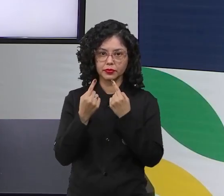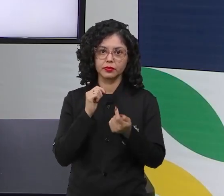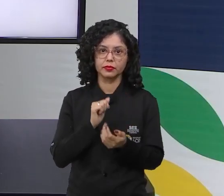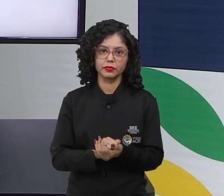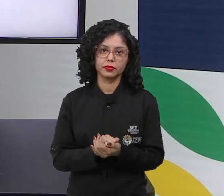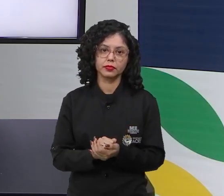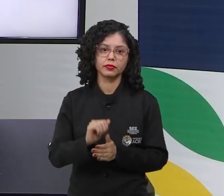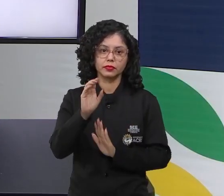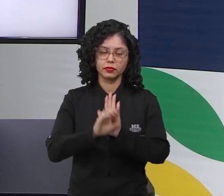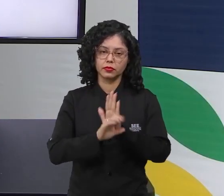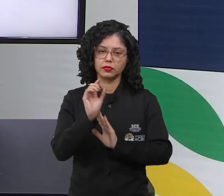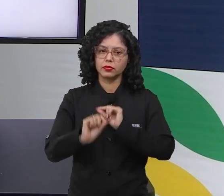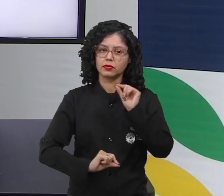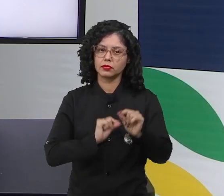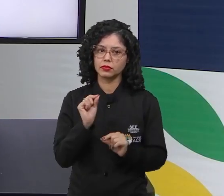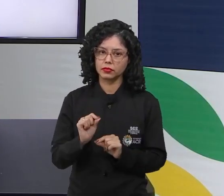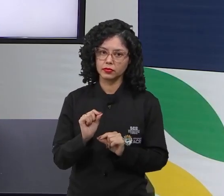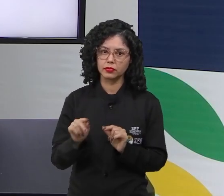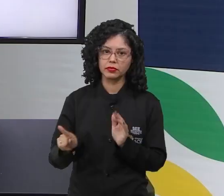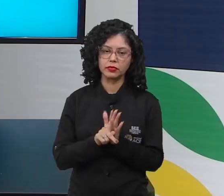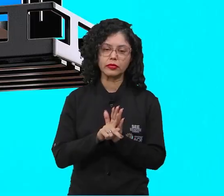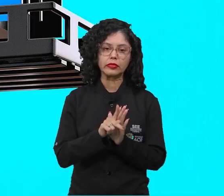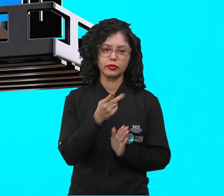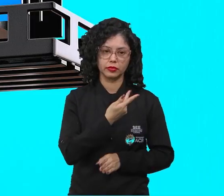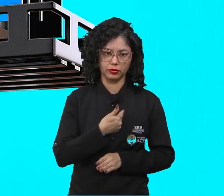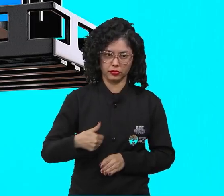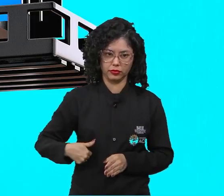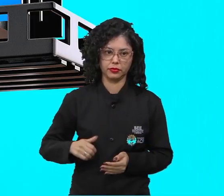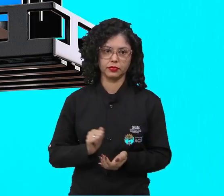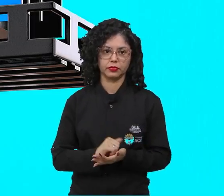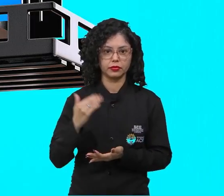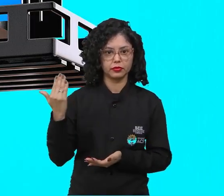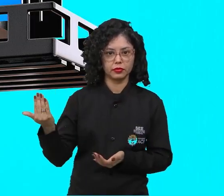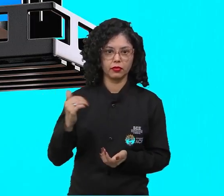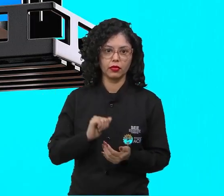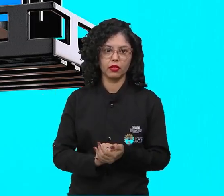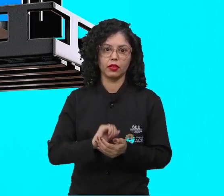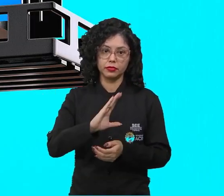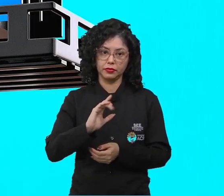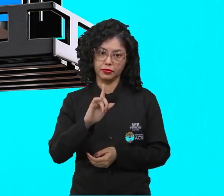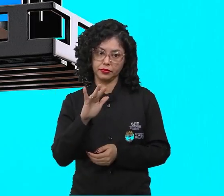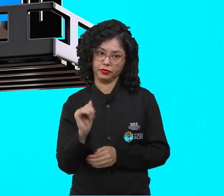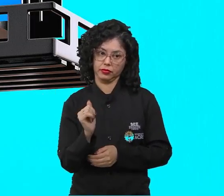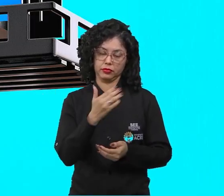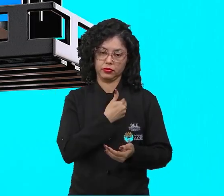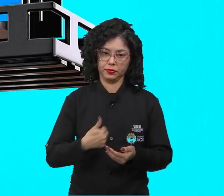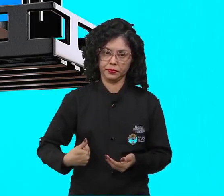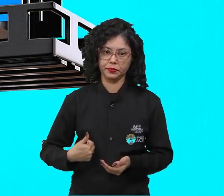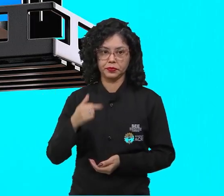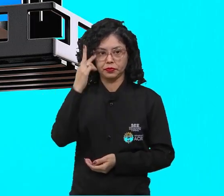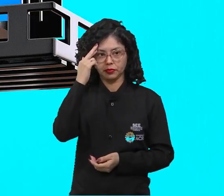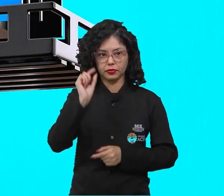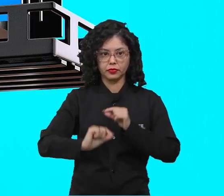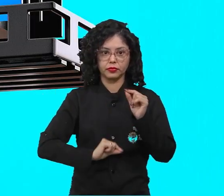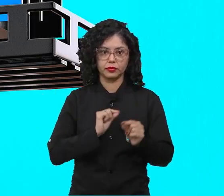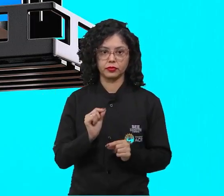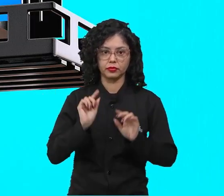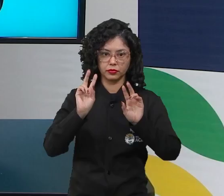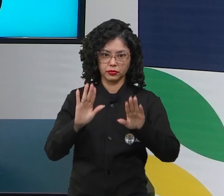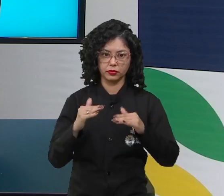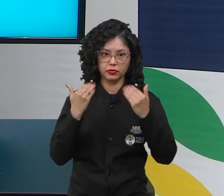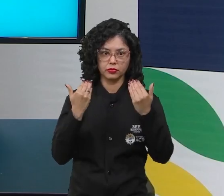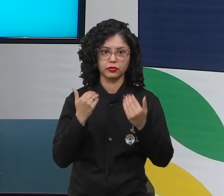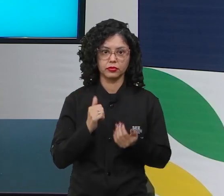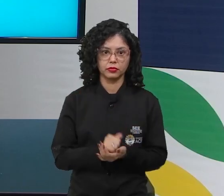vamos conceituar o que é uma campanha publicitária? Então aí, ó, a campanha publicitária, normalmente, volta aqui para a